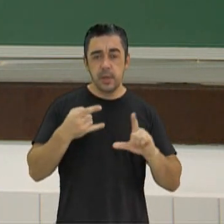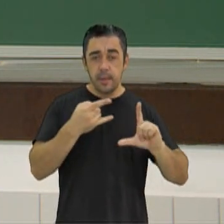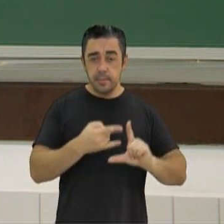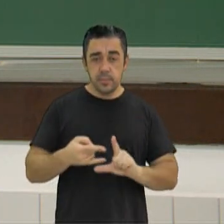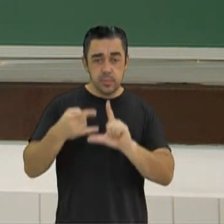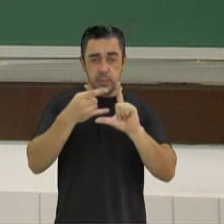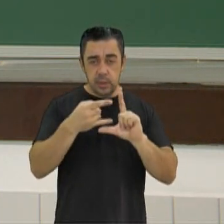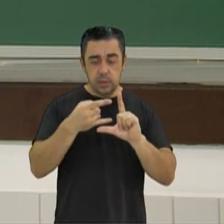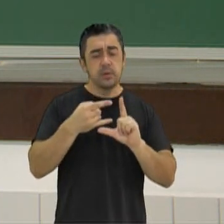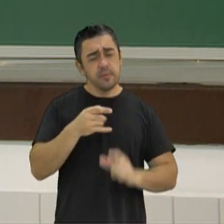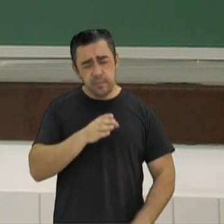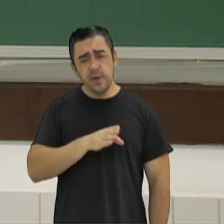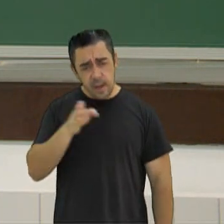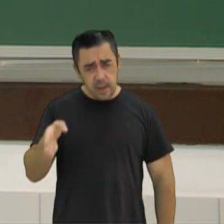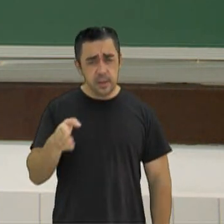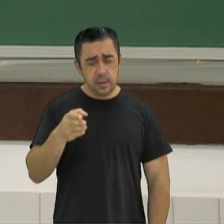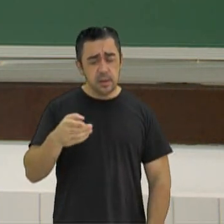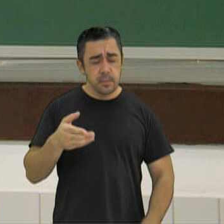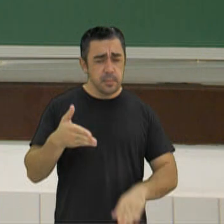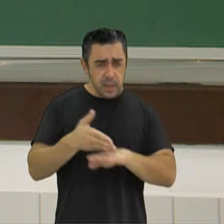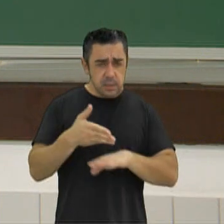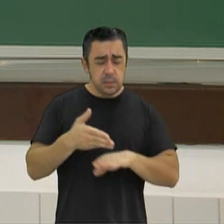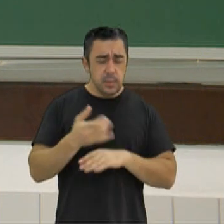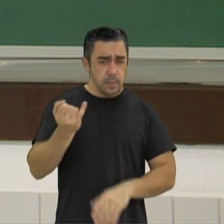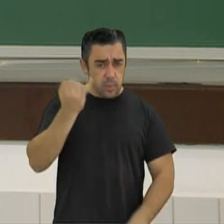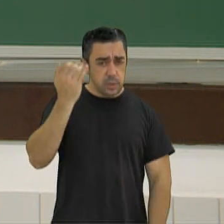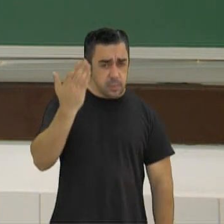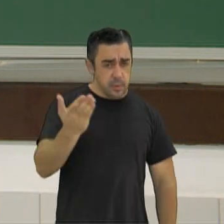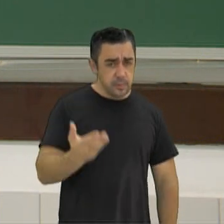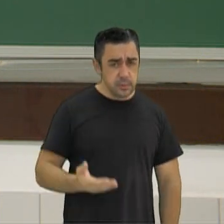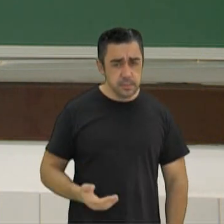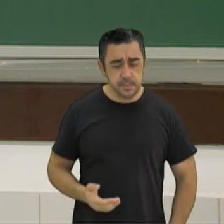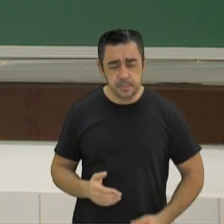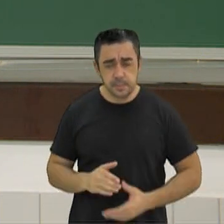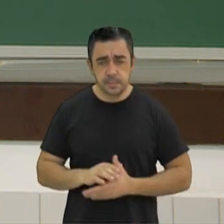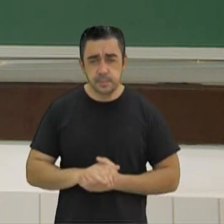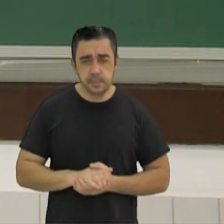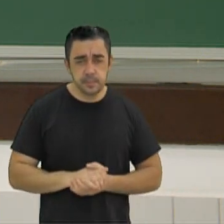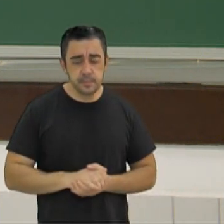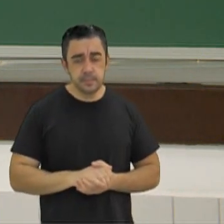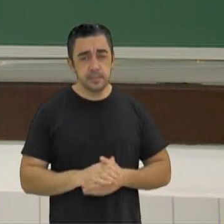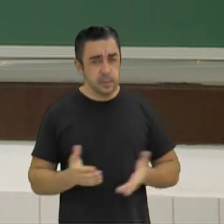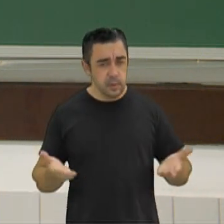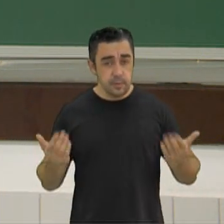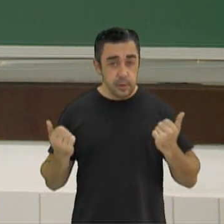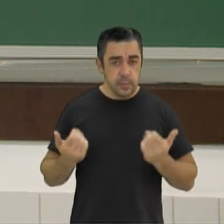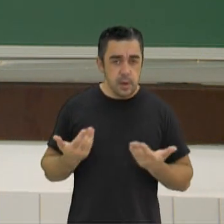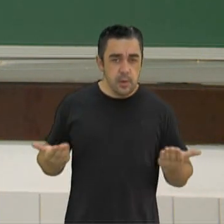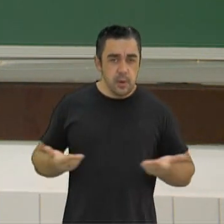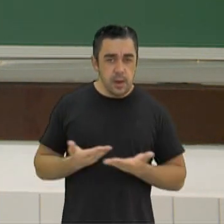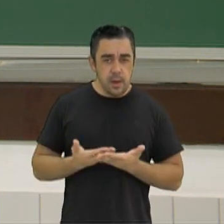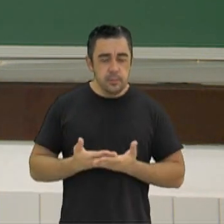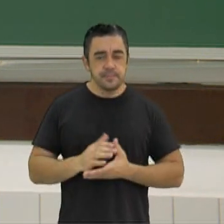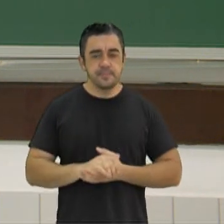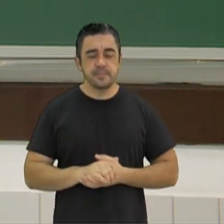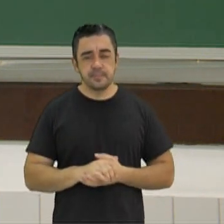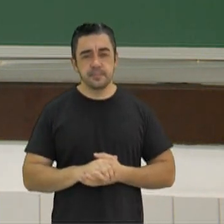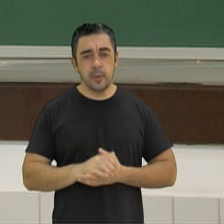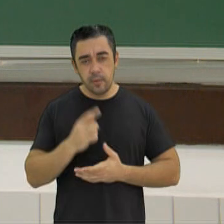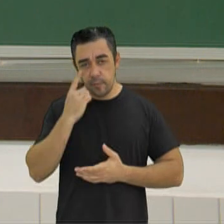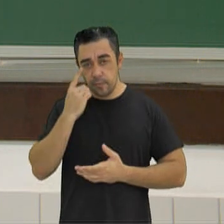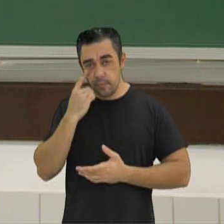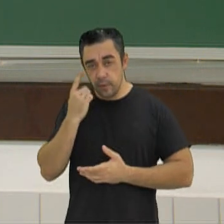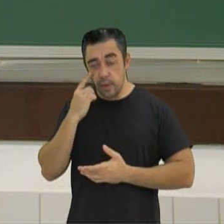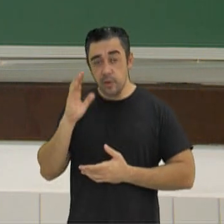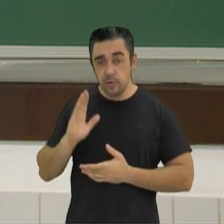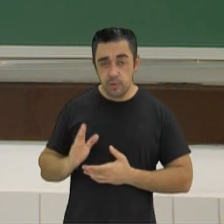de matéria, vá, participe, é muito importante. Bom, dito isso, vamos em frente agora então. Vamos ver o que a